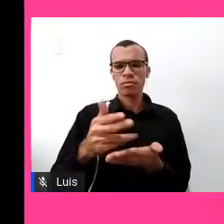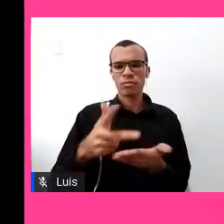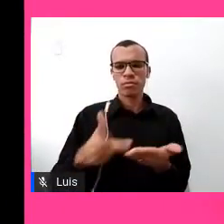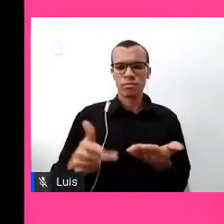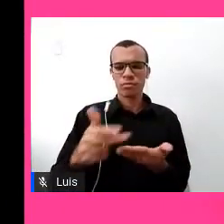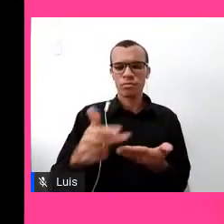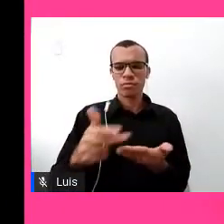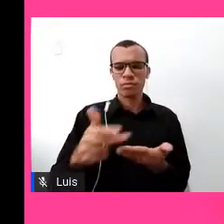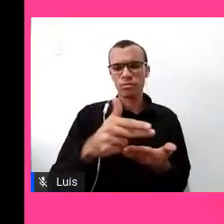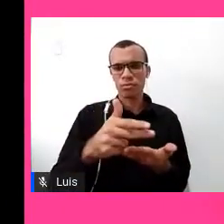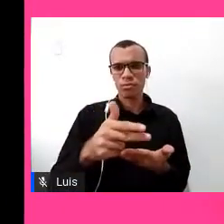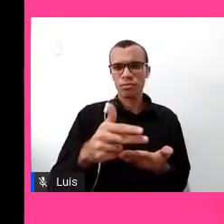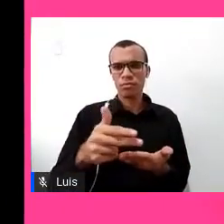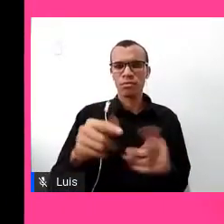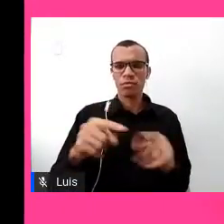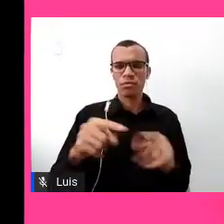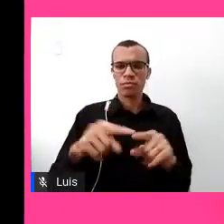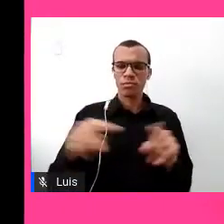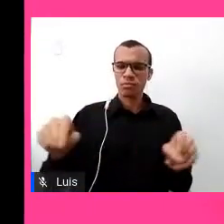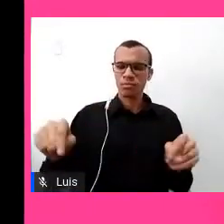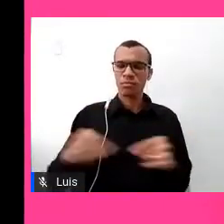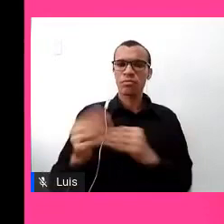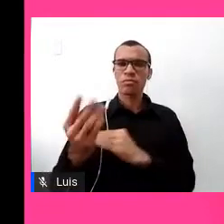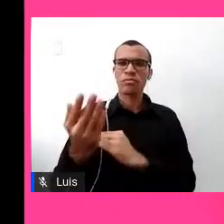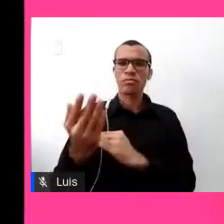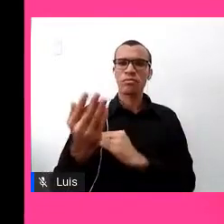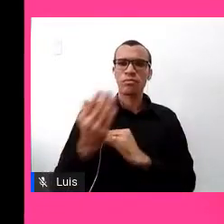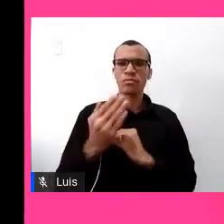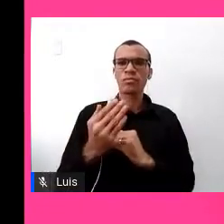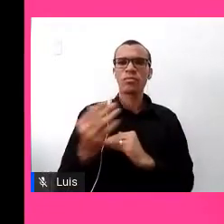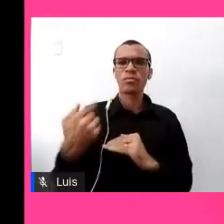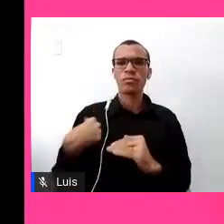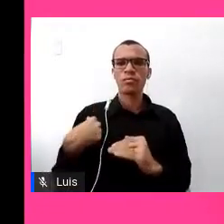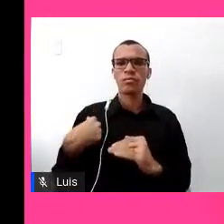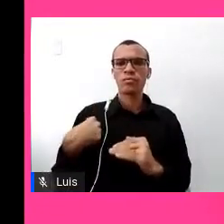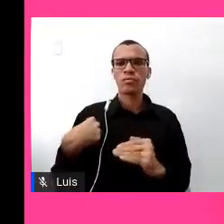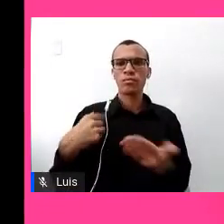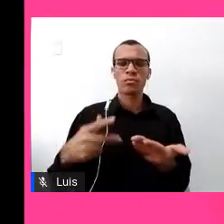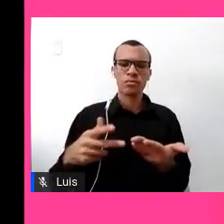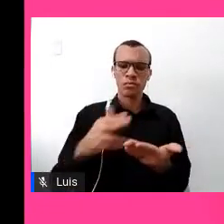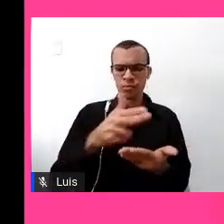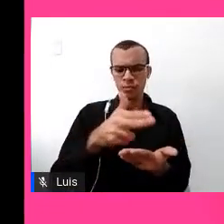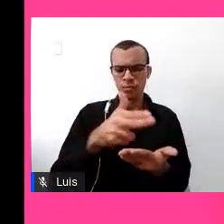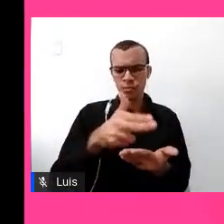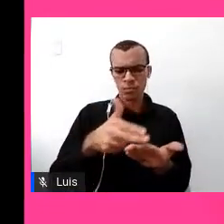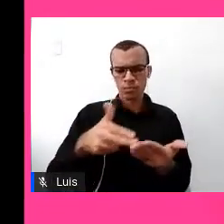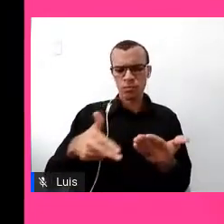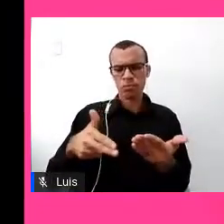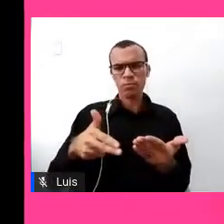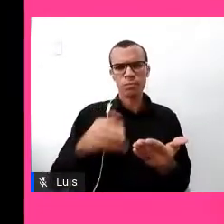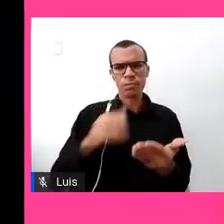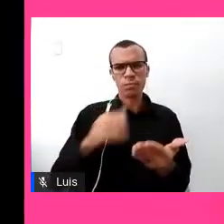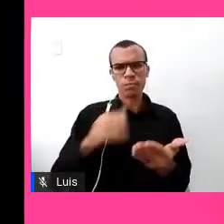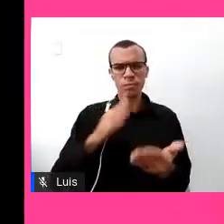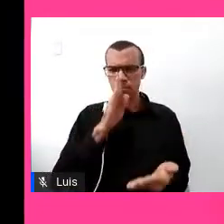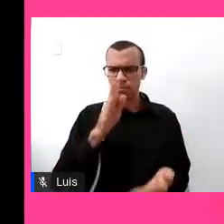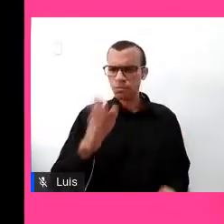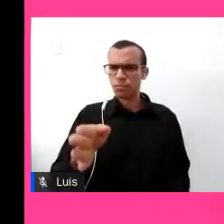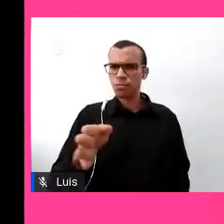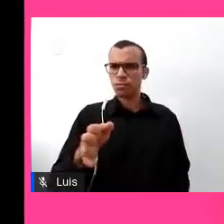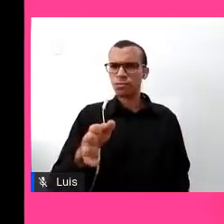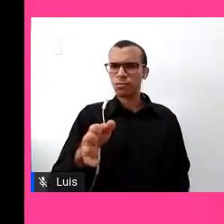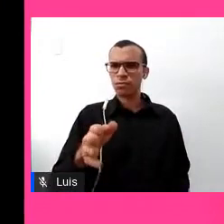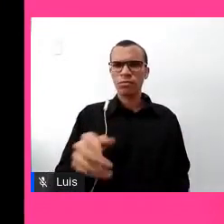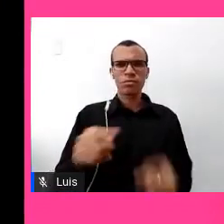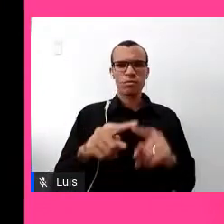a base de corte ajuda que você consiga cortar numa linha reta. A forma como ela é construída, a base